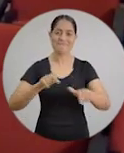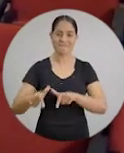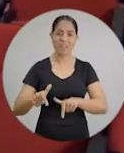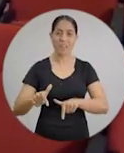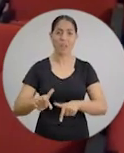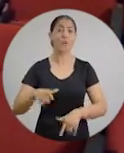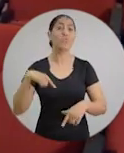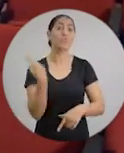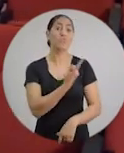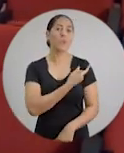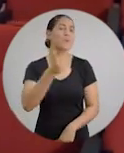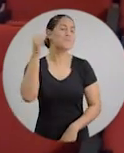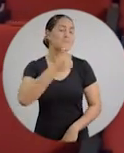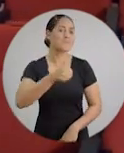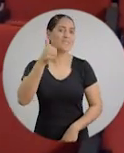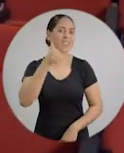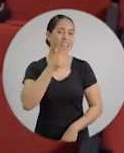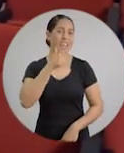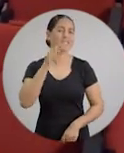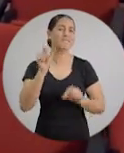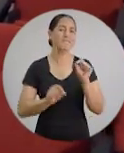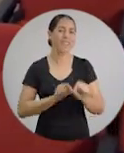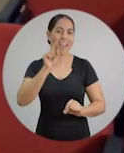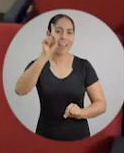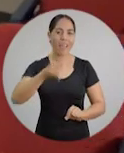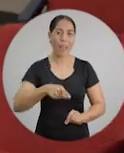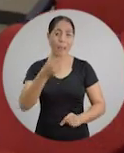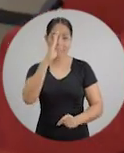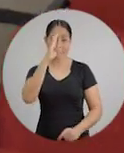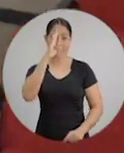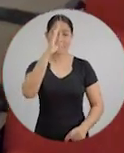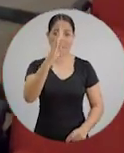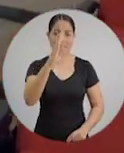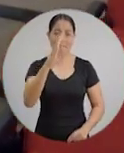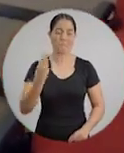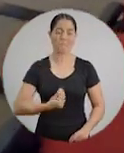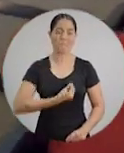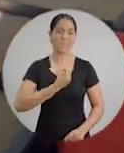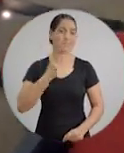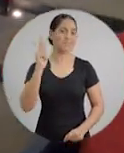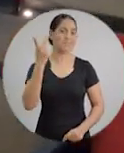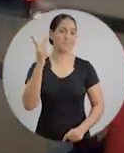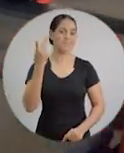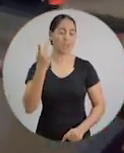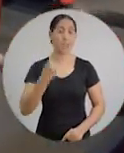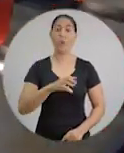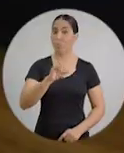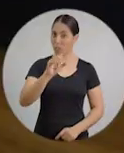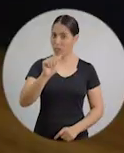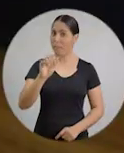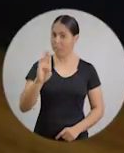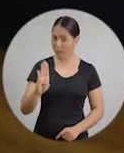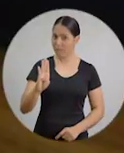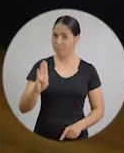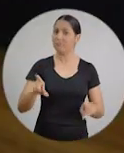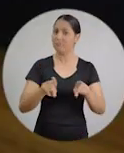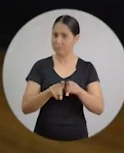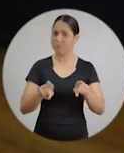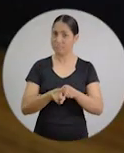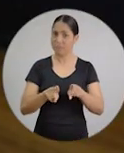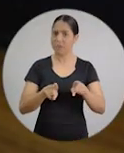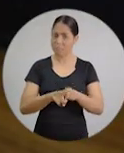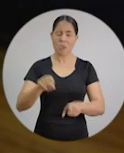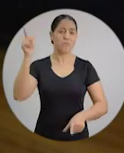trabalho. Nós, mulheres, temos nos tornado as protagonistas das nossas próprias histórias. A OAB é